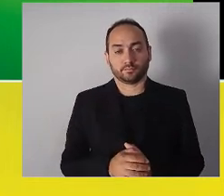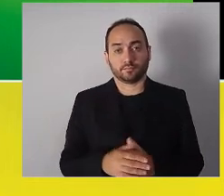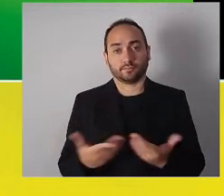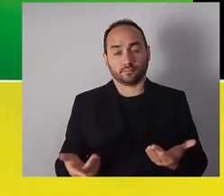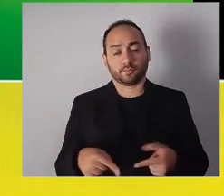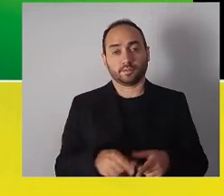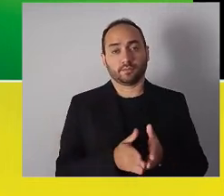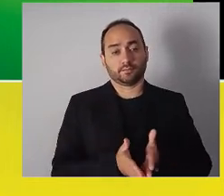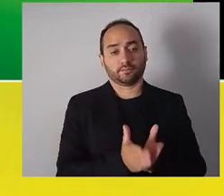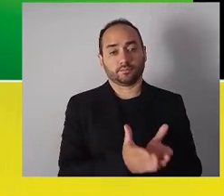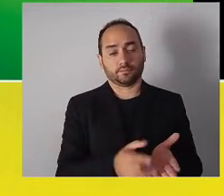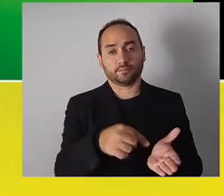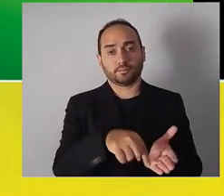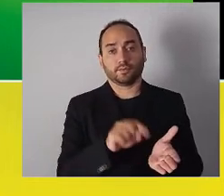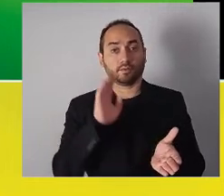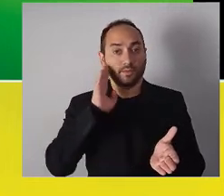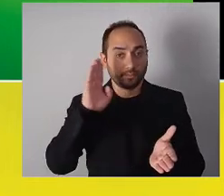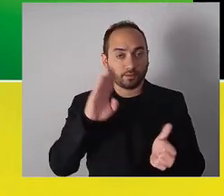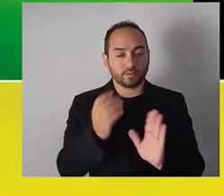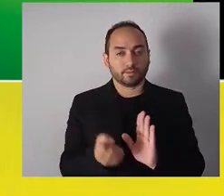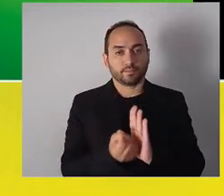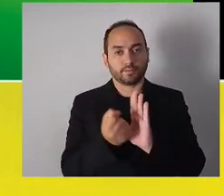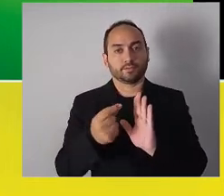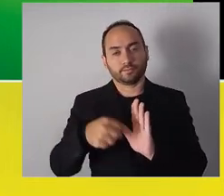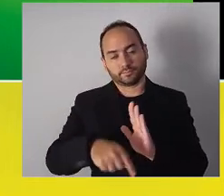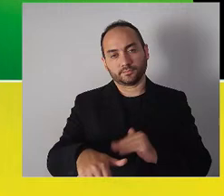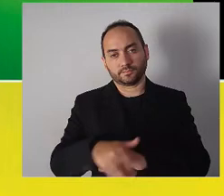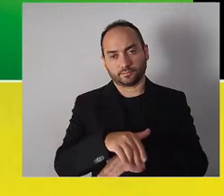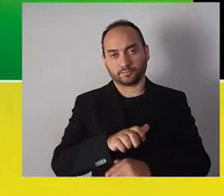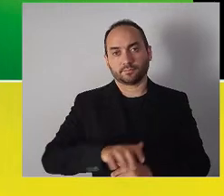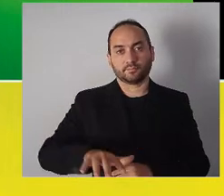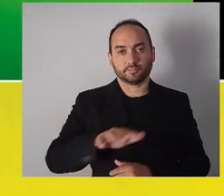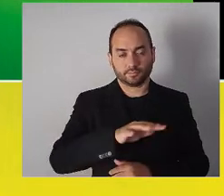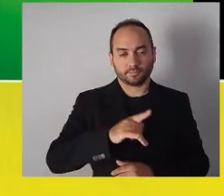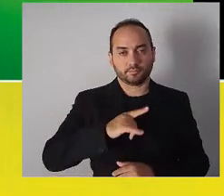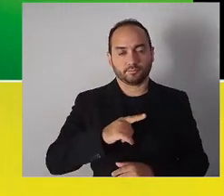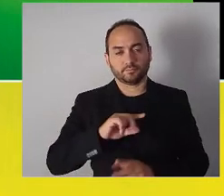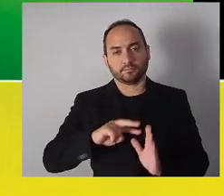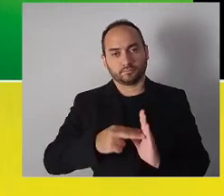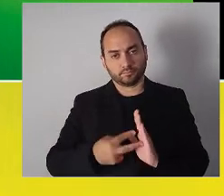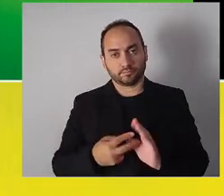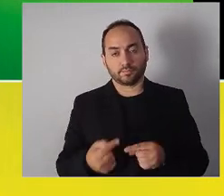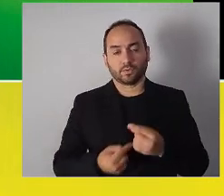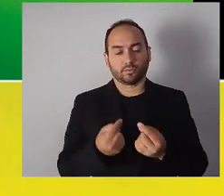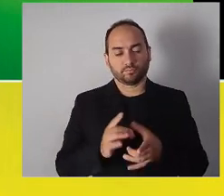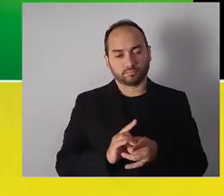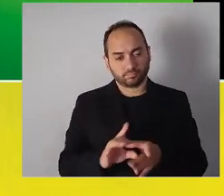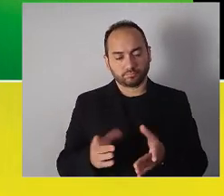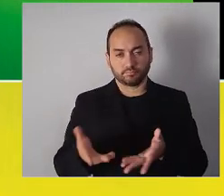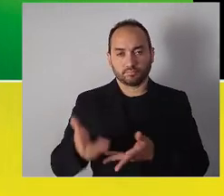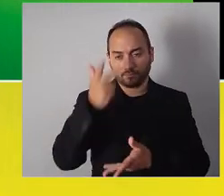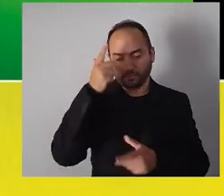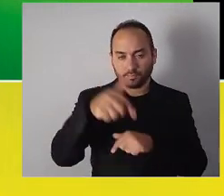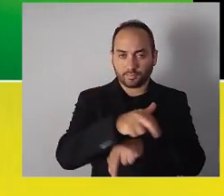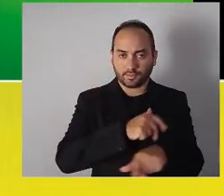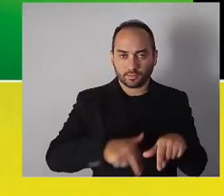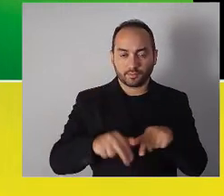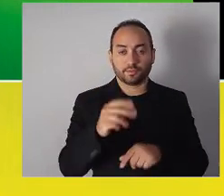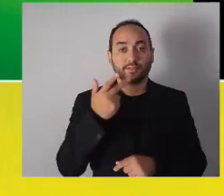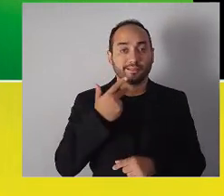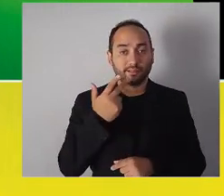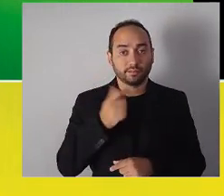jangada, que é um dos principais símbolos do nosso estado, que simboliza a tenacidade e bravura do povo cearense, tão bem representada